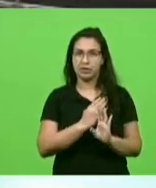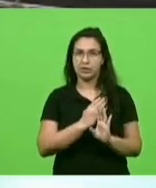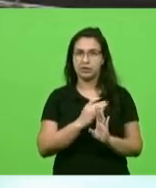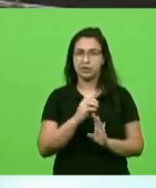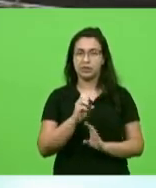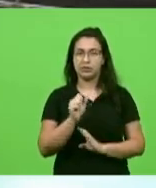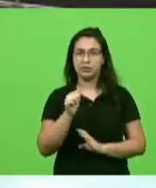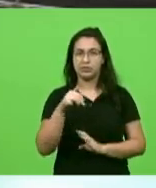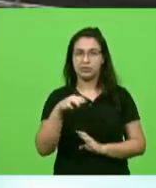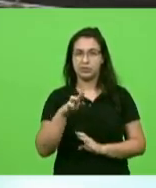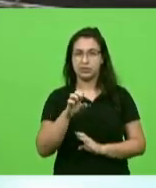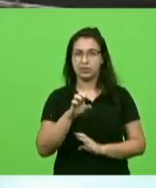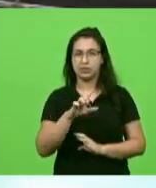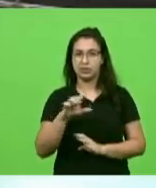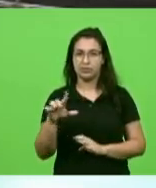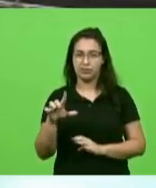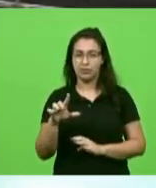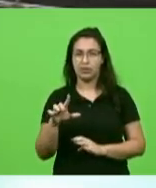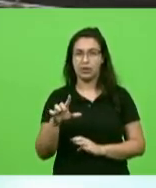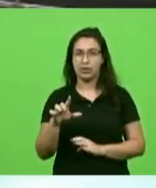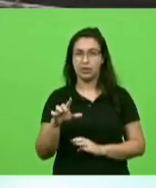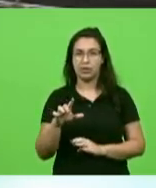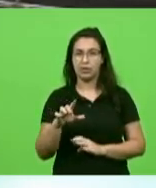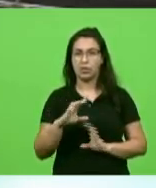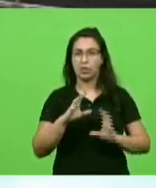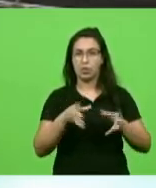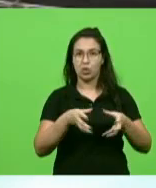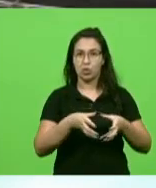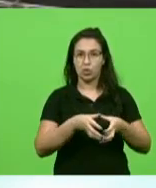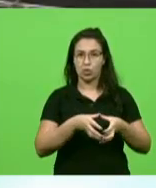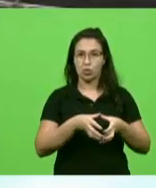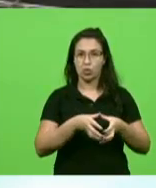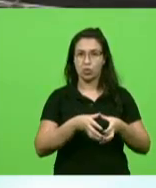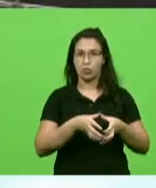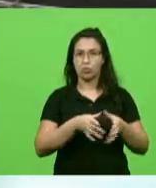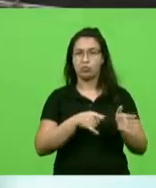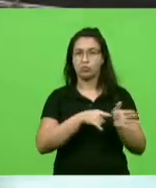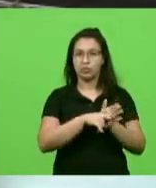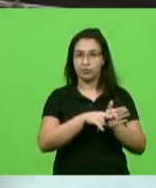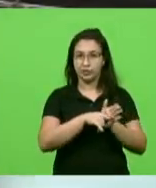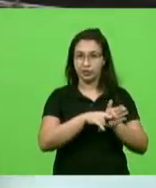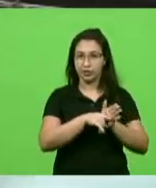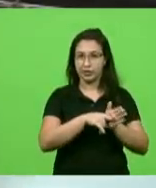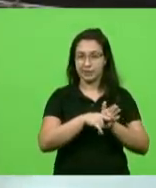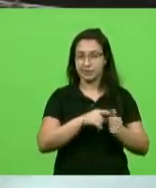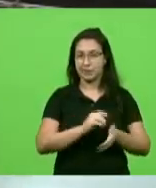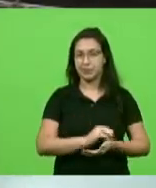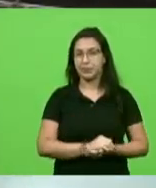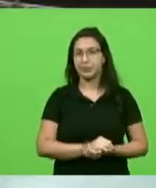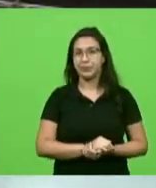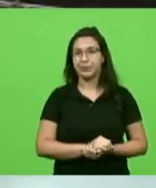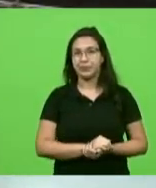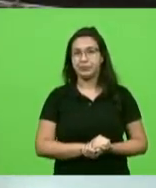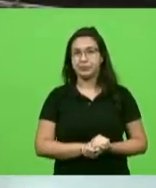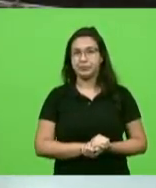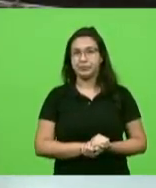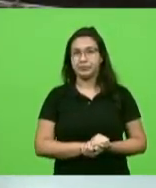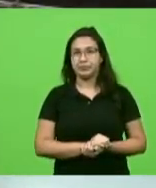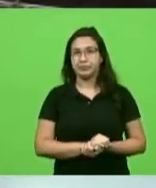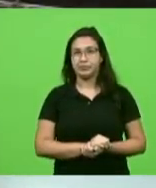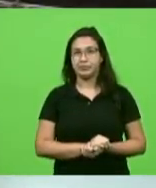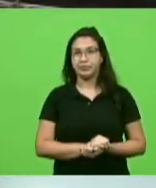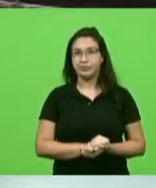próprio Samuel realizado no âmbito da força-tarefa inferindo É sim